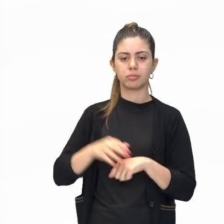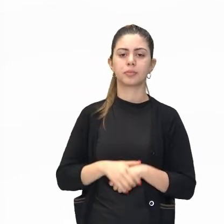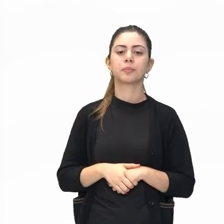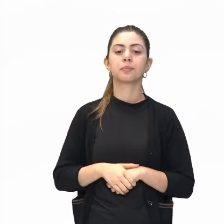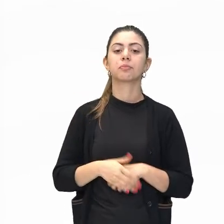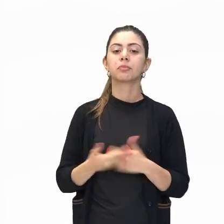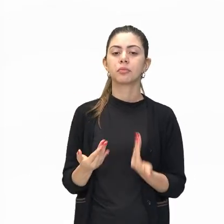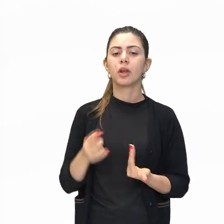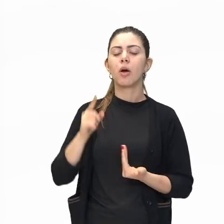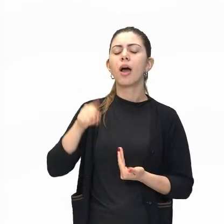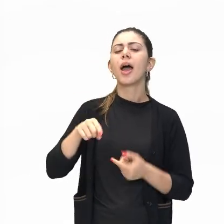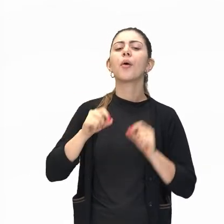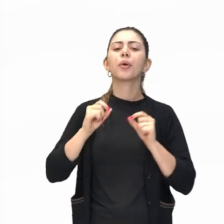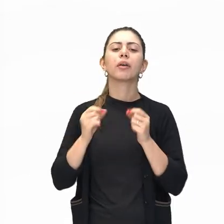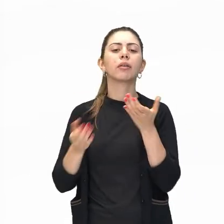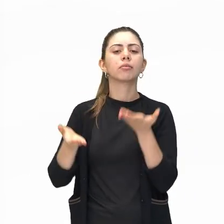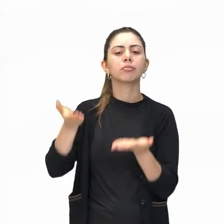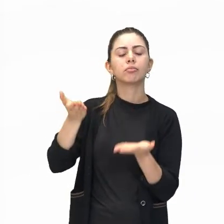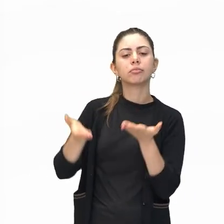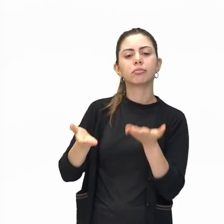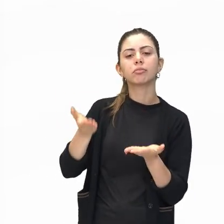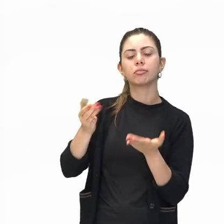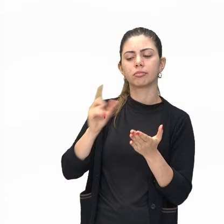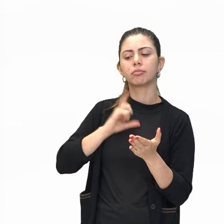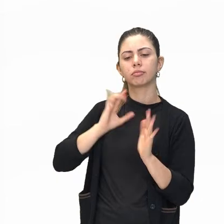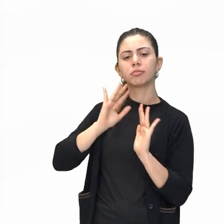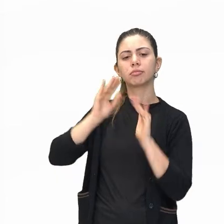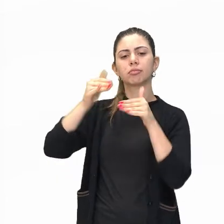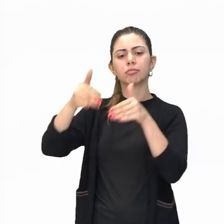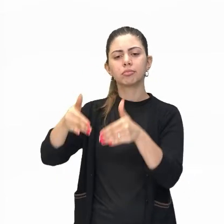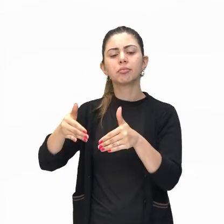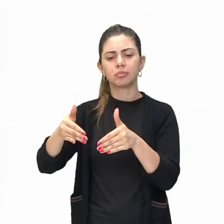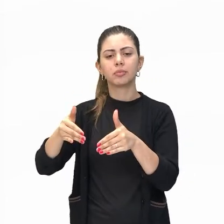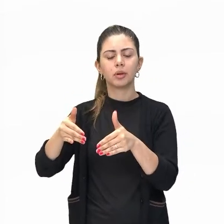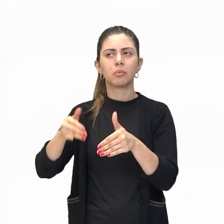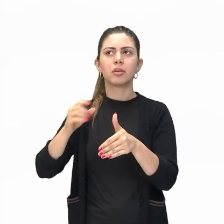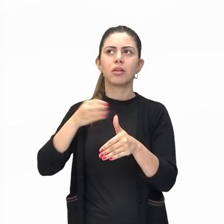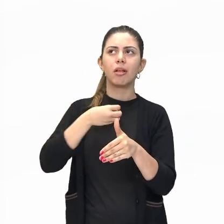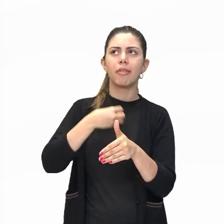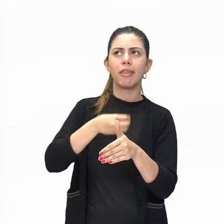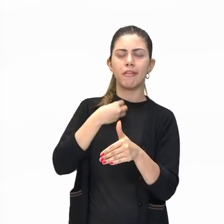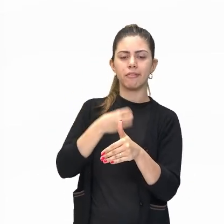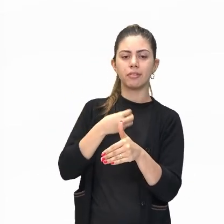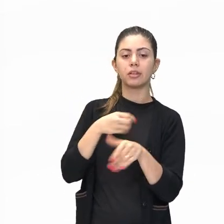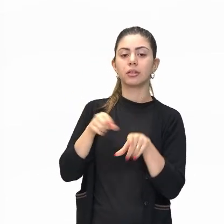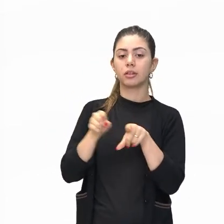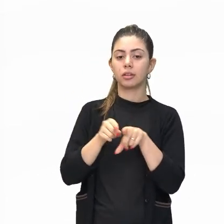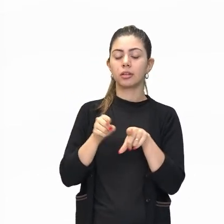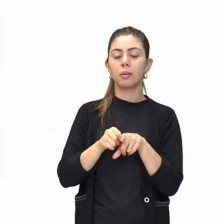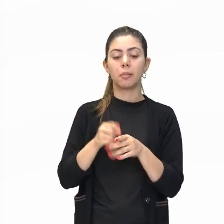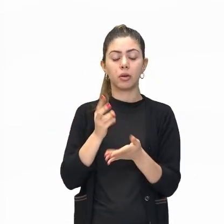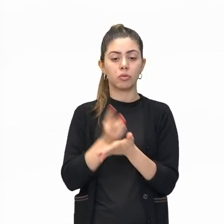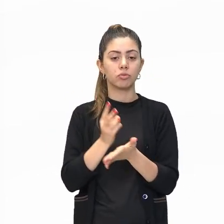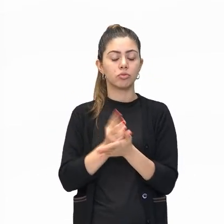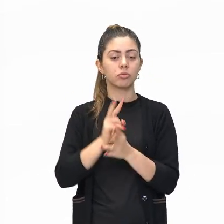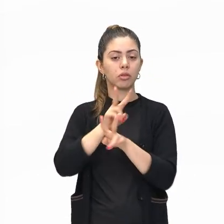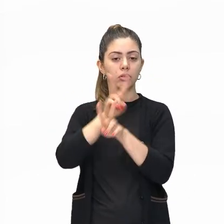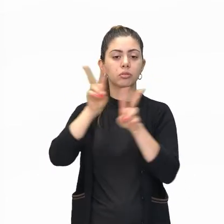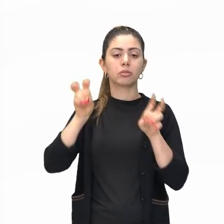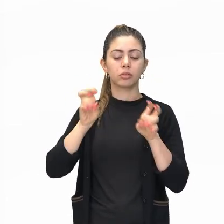quê? O equilíbrio, né? O lado mais objetivo da vida e também vai continuar ali